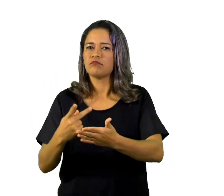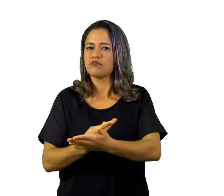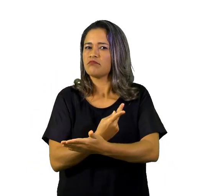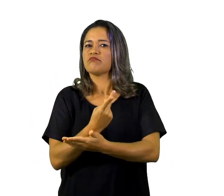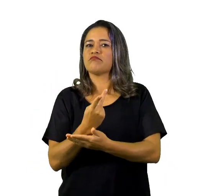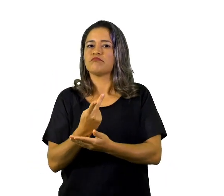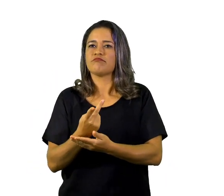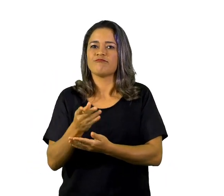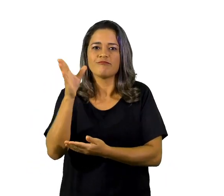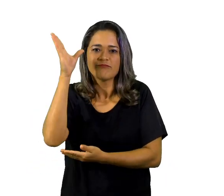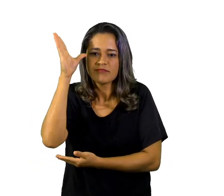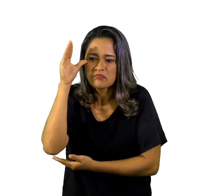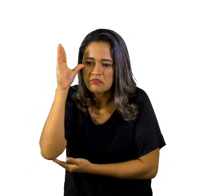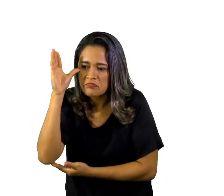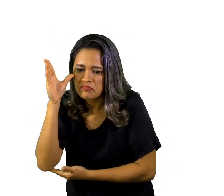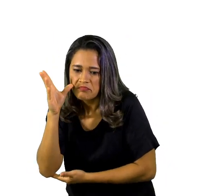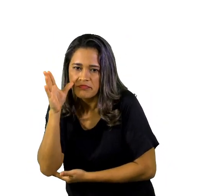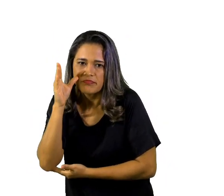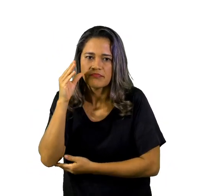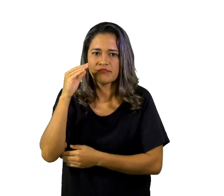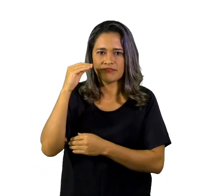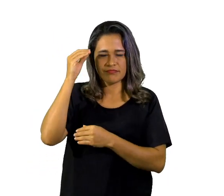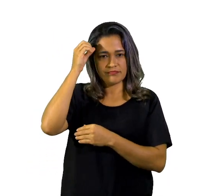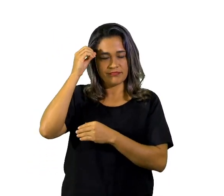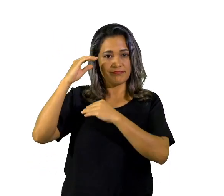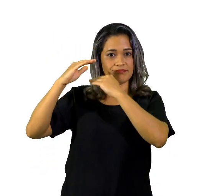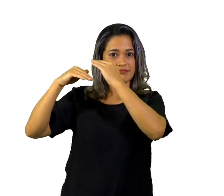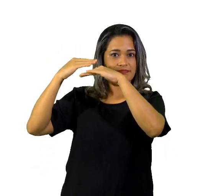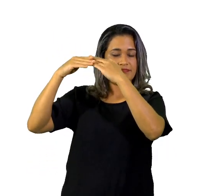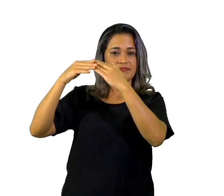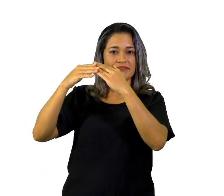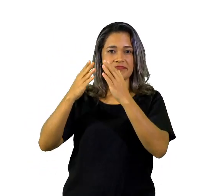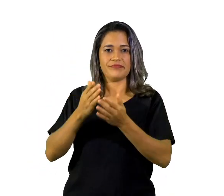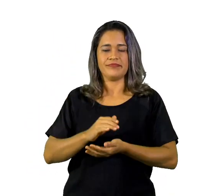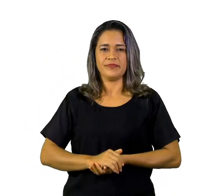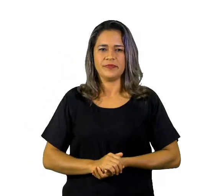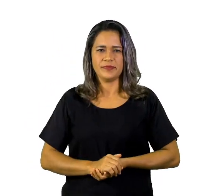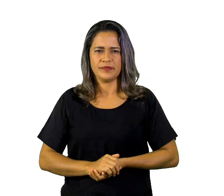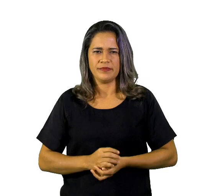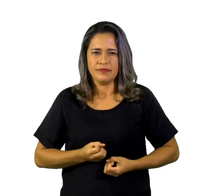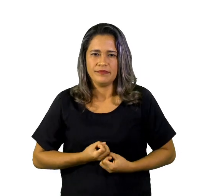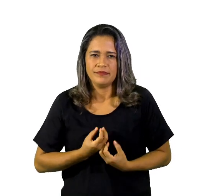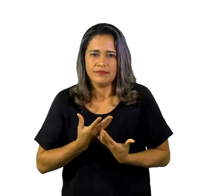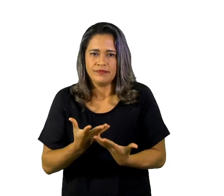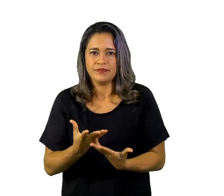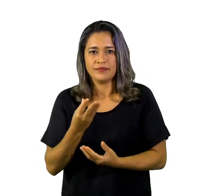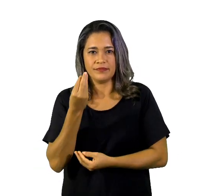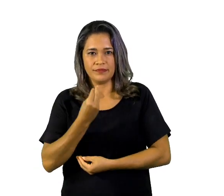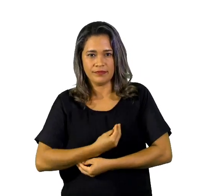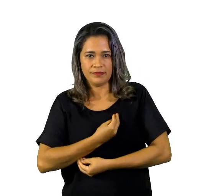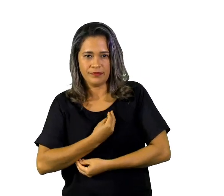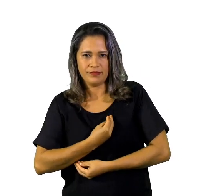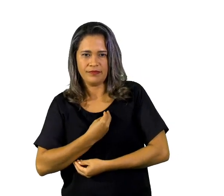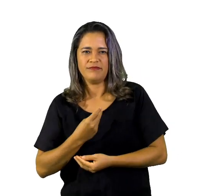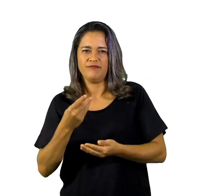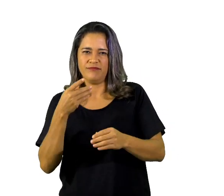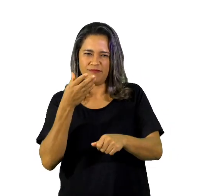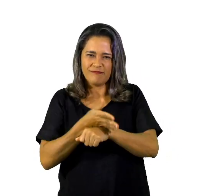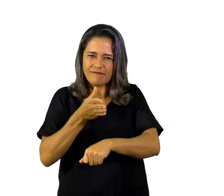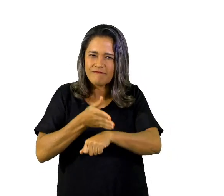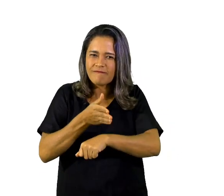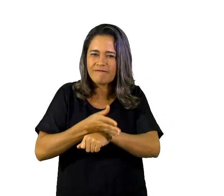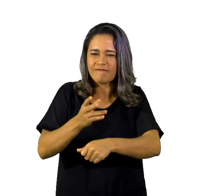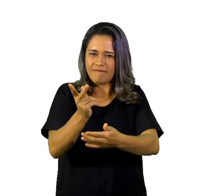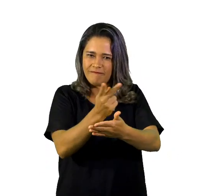a curiosidade, criatividade e a expressão, vivência com a prática do desenho,